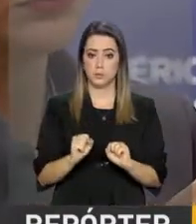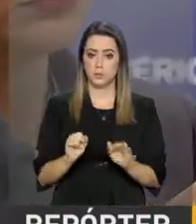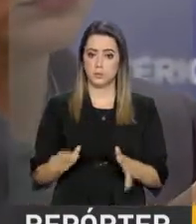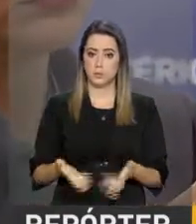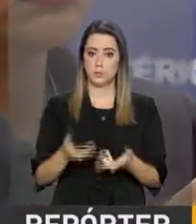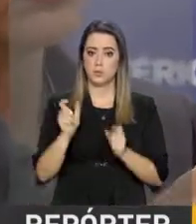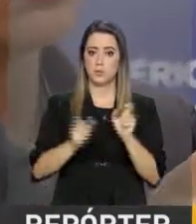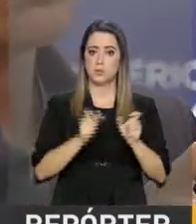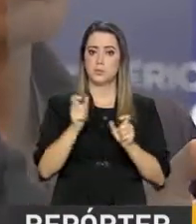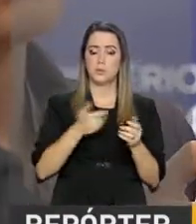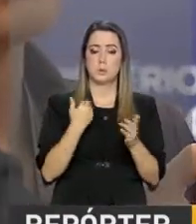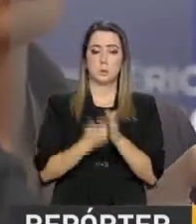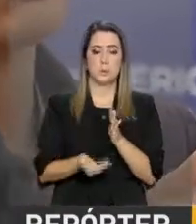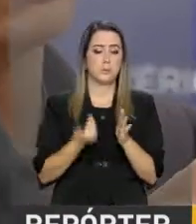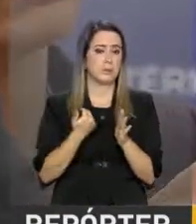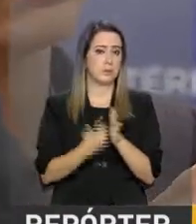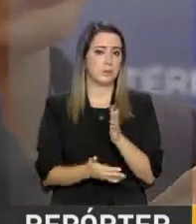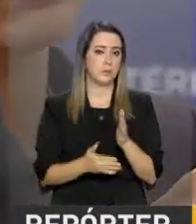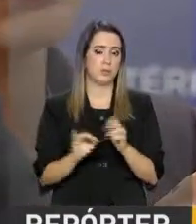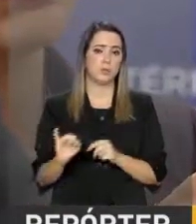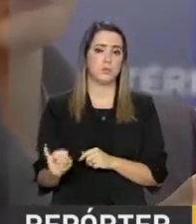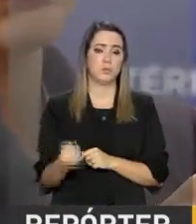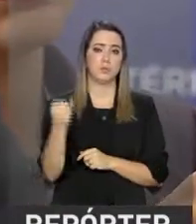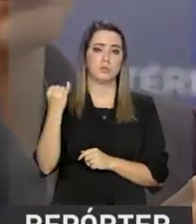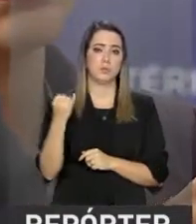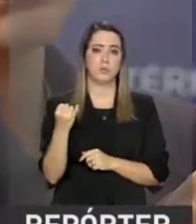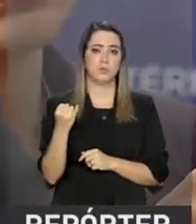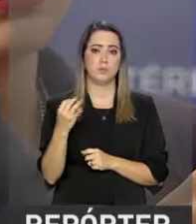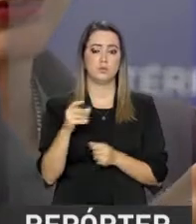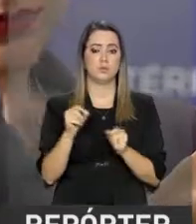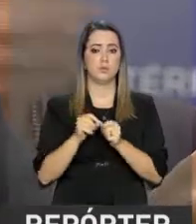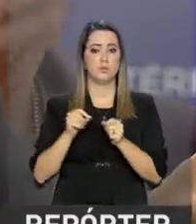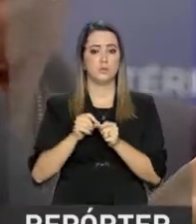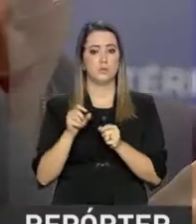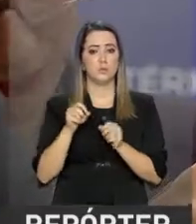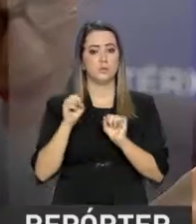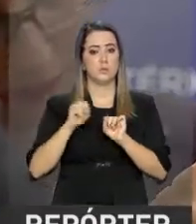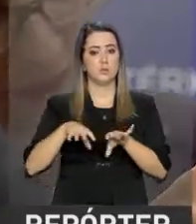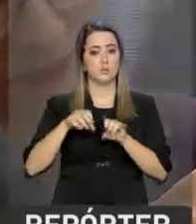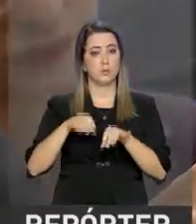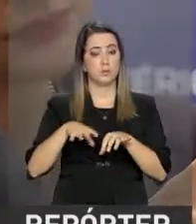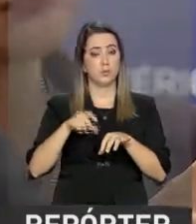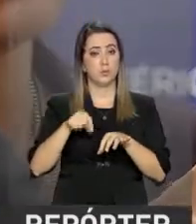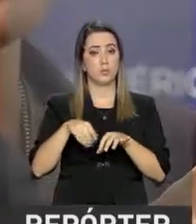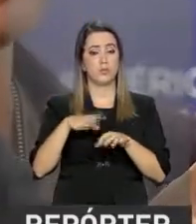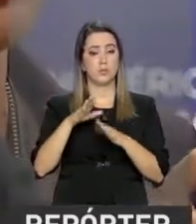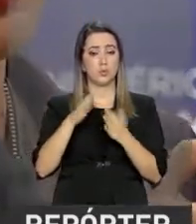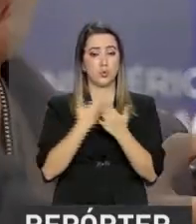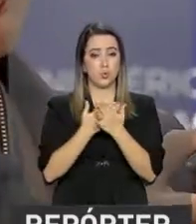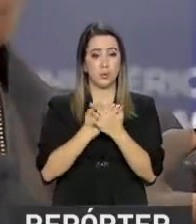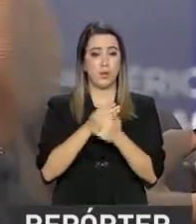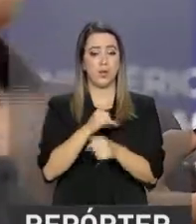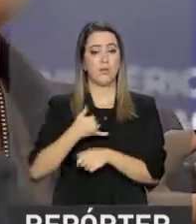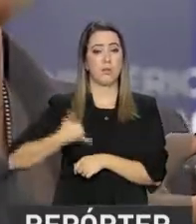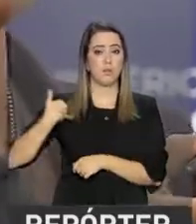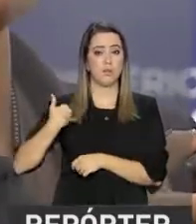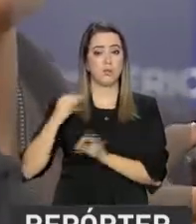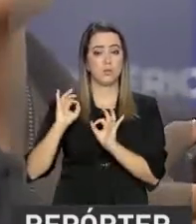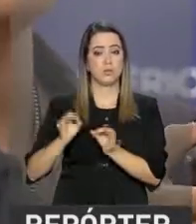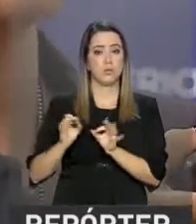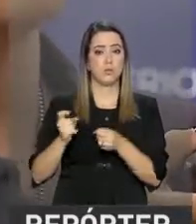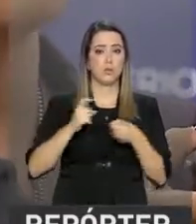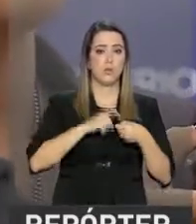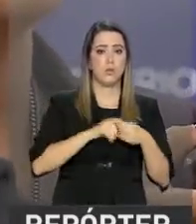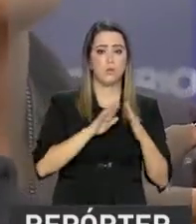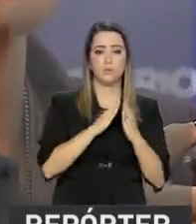as pessoas que perderam a oportunidade de realizar a educação na idade certa voltem ao sistema ou